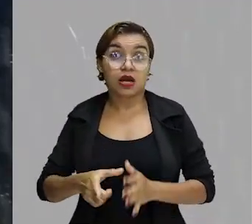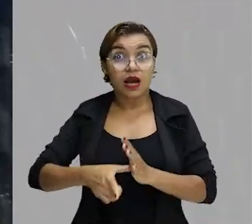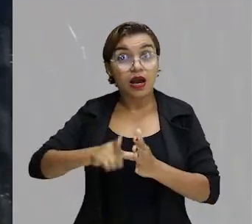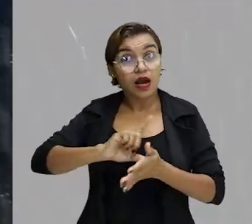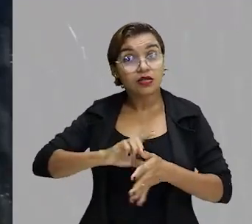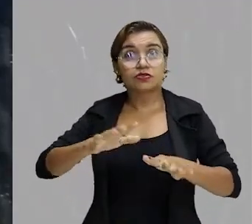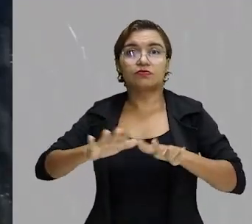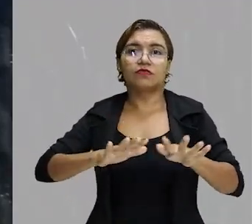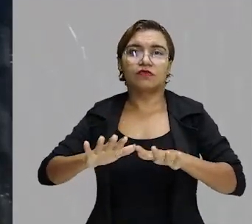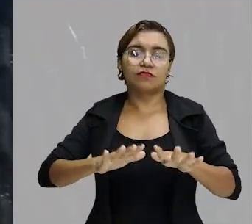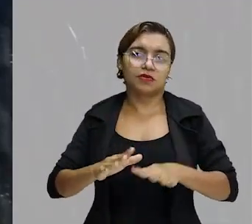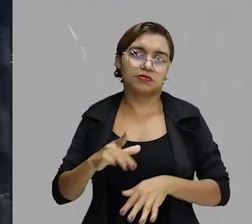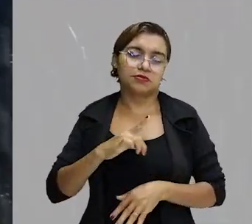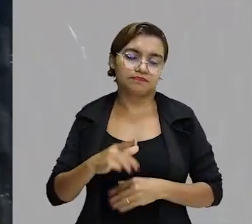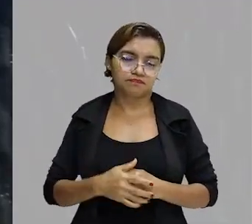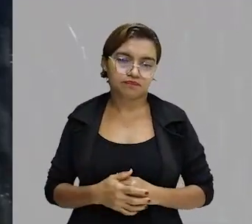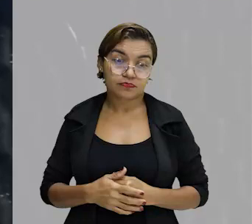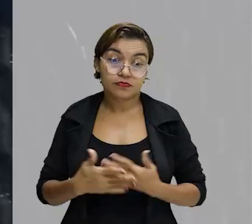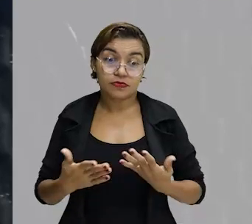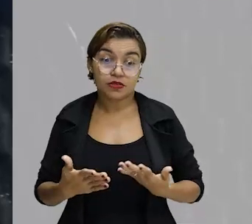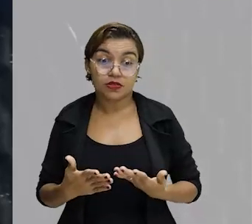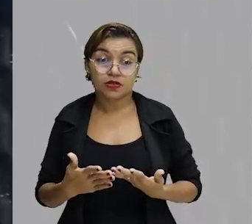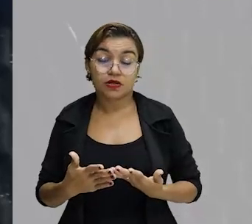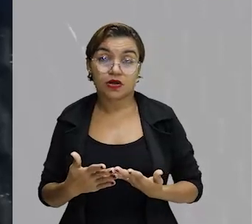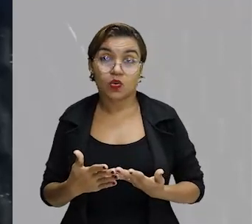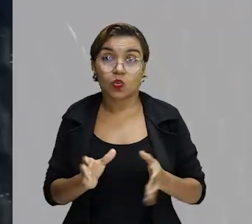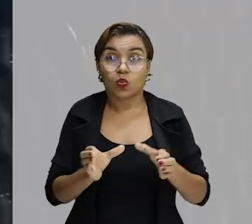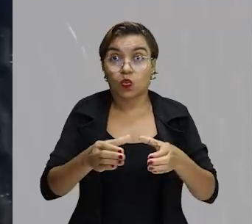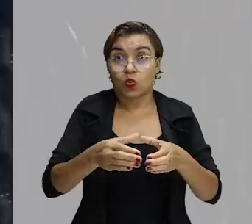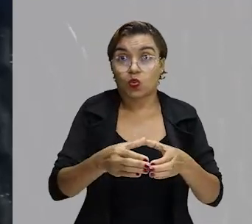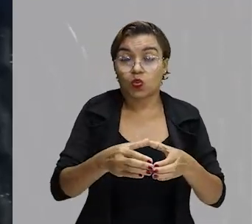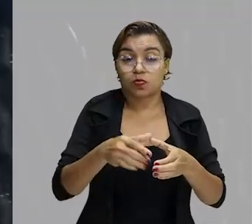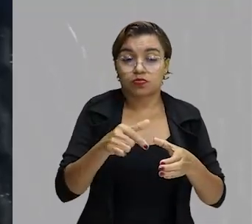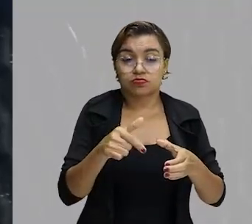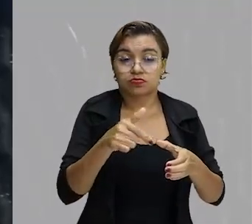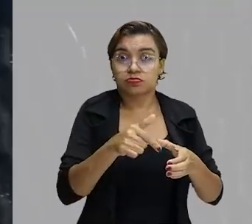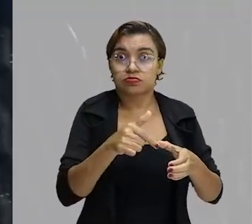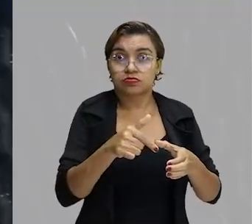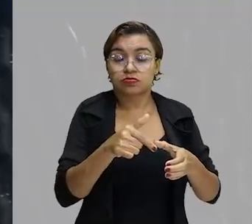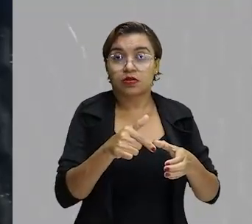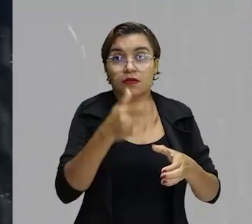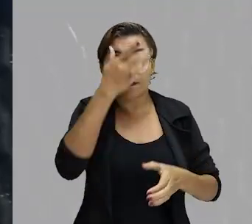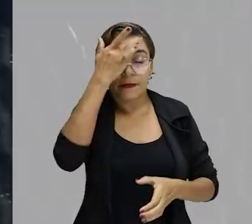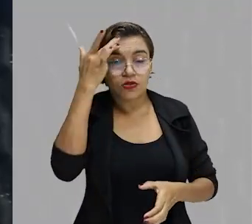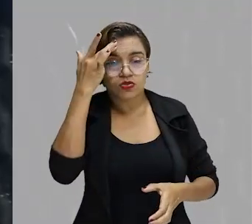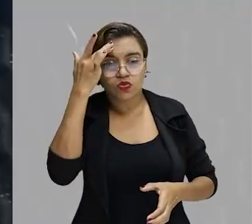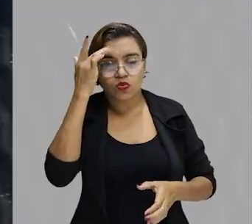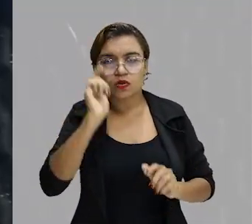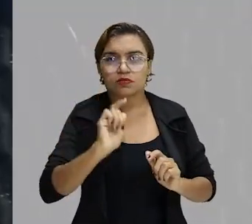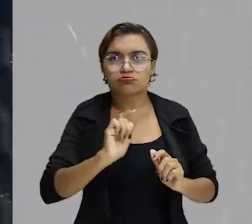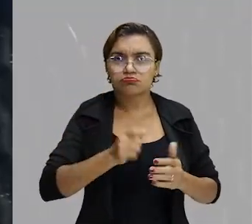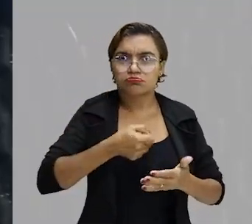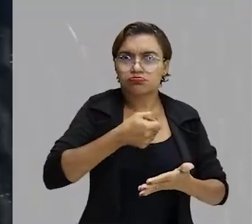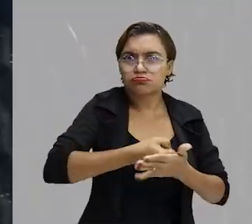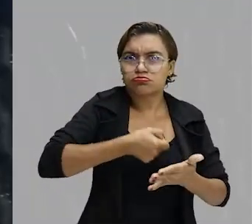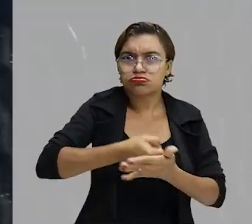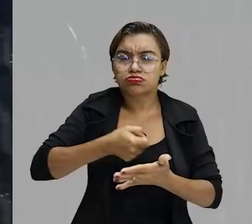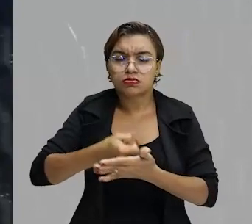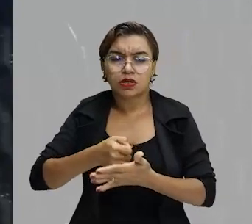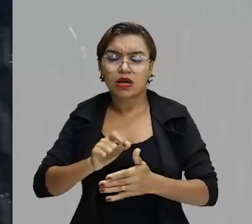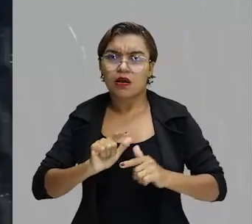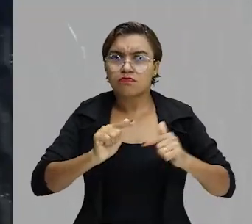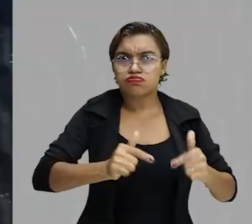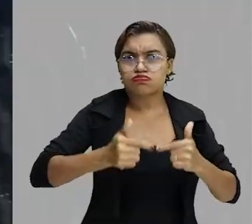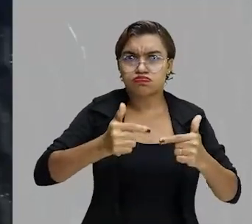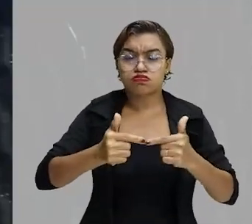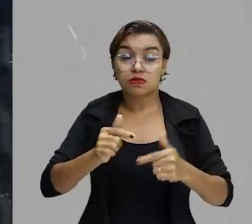movimento existir. E a existência desse grupo de pessoas que se unem para poder reivindicar alguma coisa é porque existem